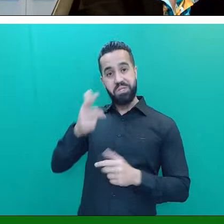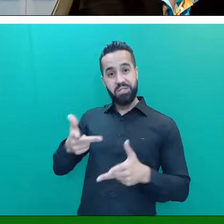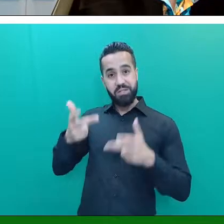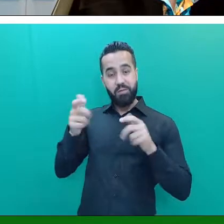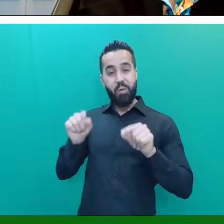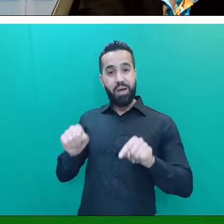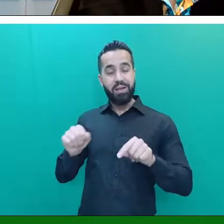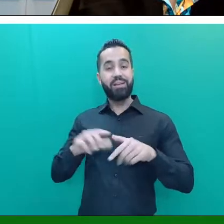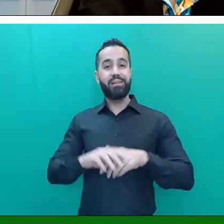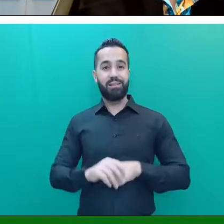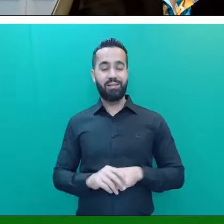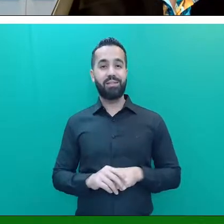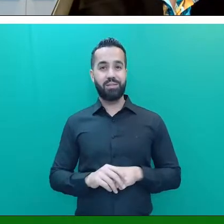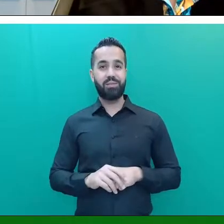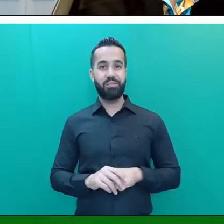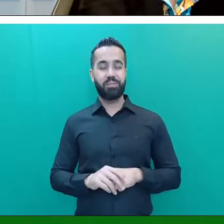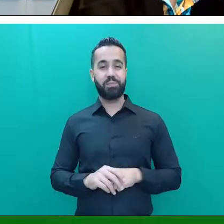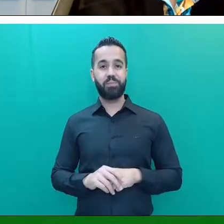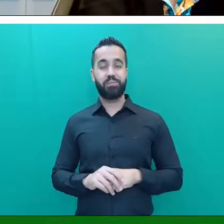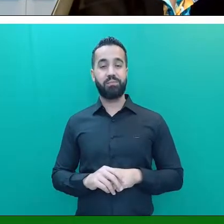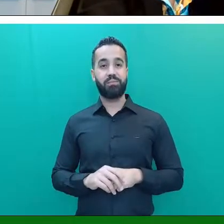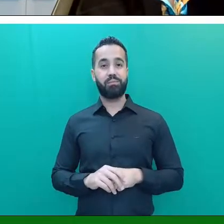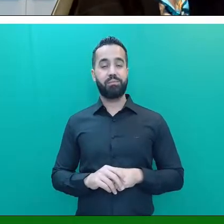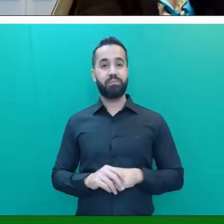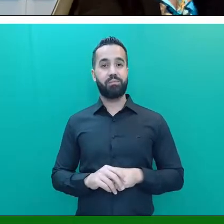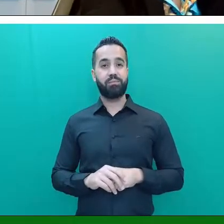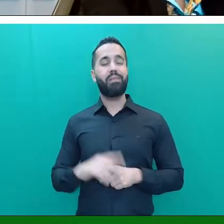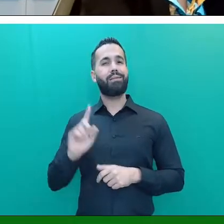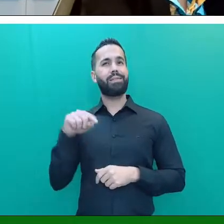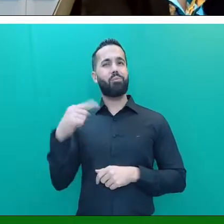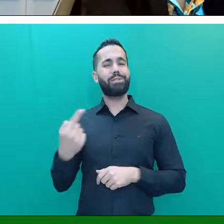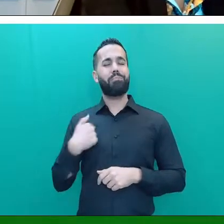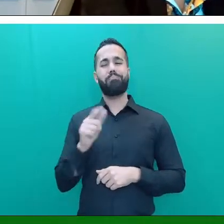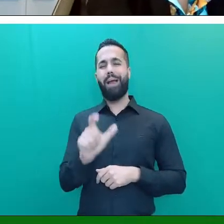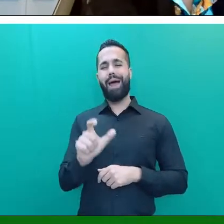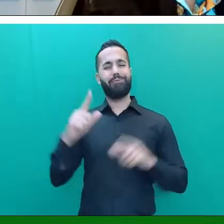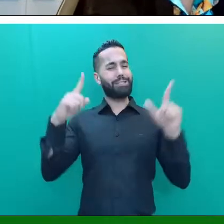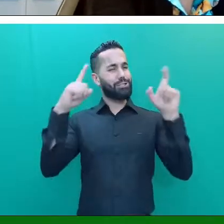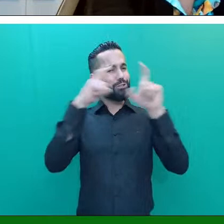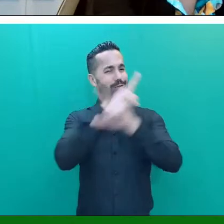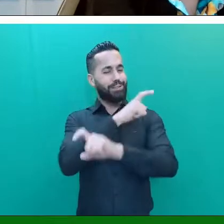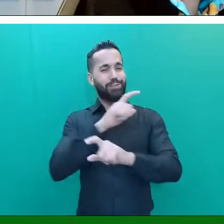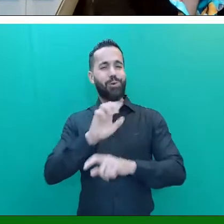Voltando à ideia do empreendedorismo, que palavra difícil, empreendedorismo,